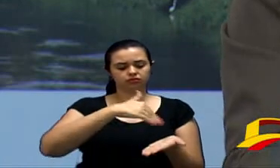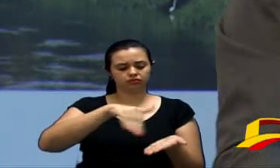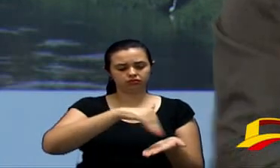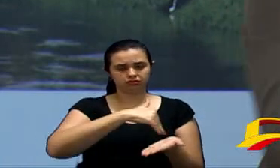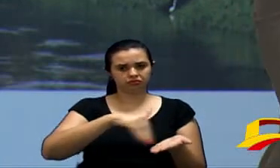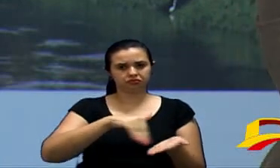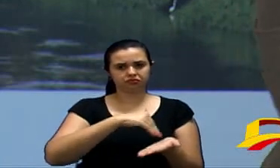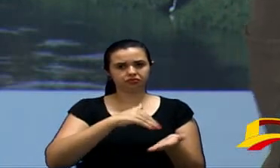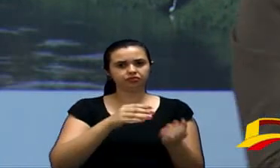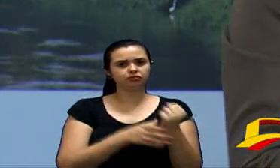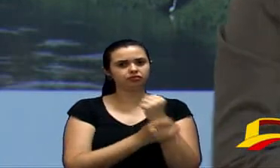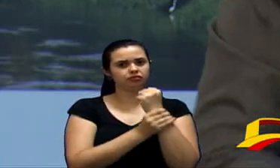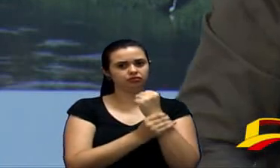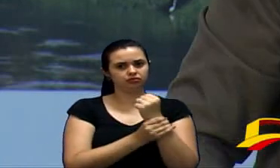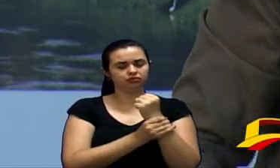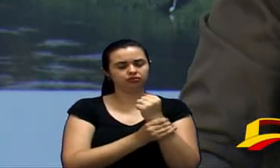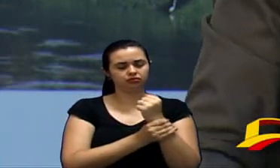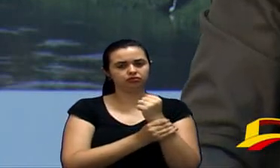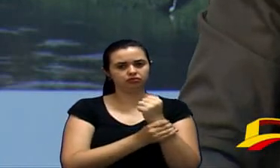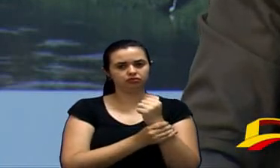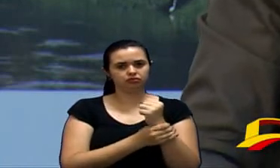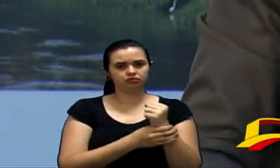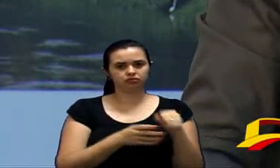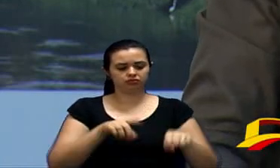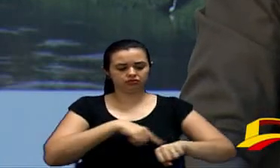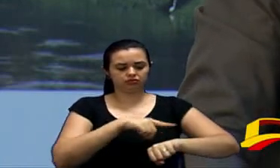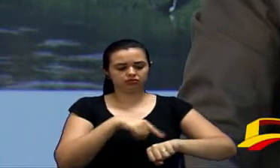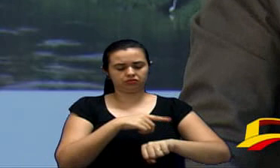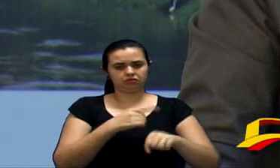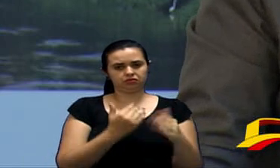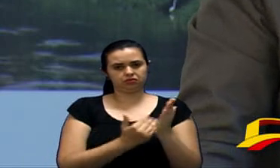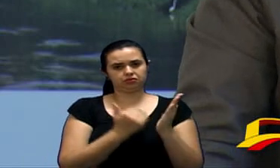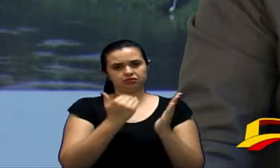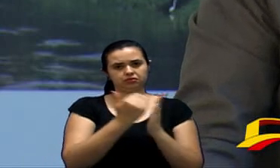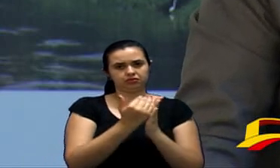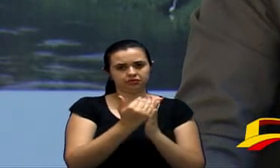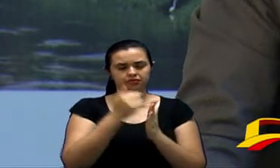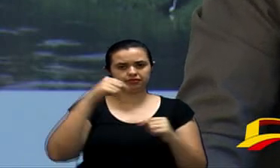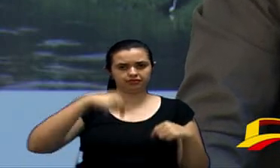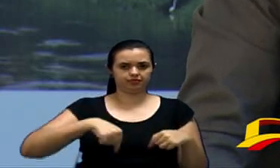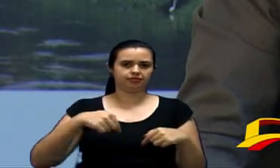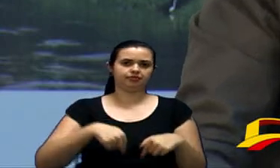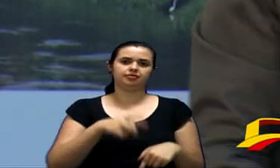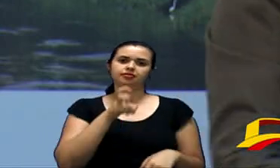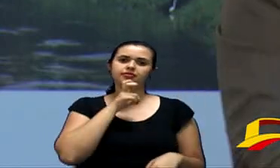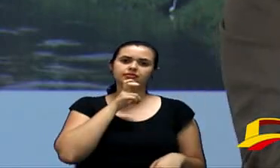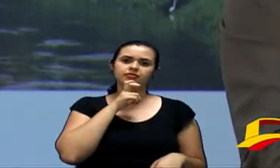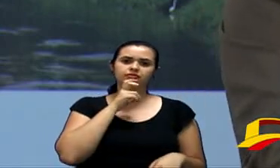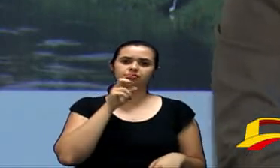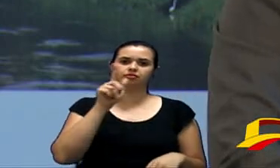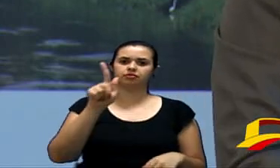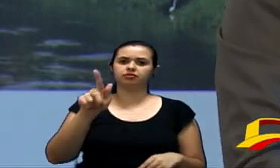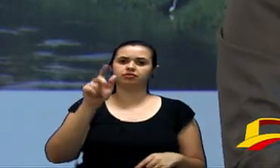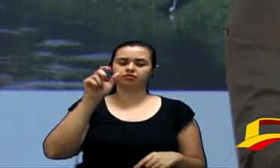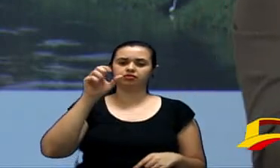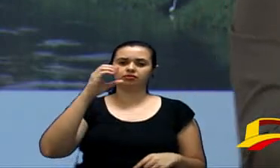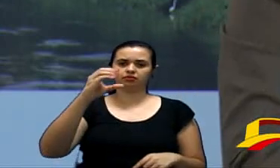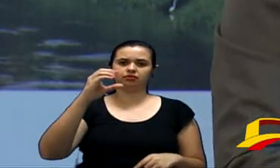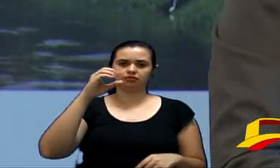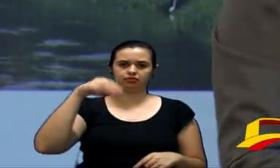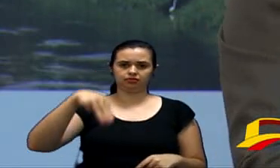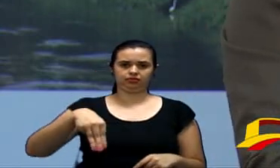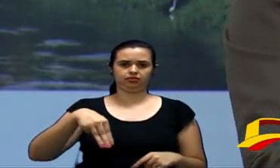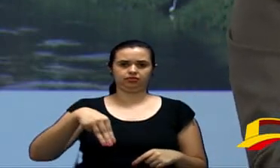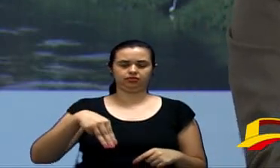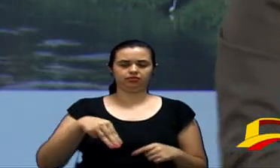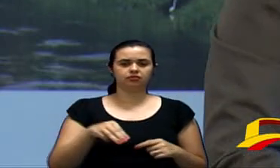Pública, sobre relação às horas extras que a gente tem a problemática aqui em Sorocaba, vereadora, dos GCMs. Eu vou estar presente